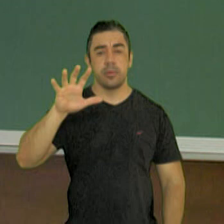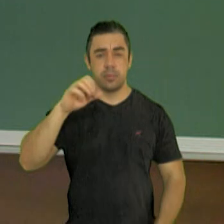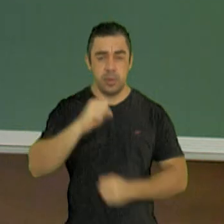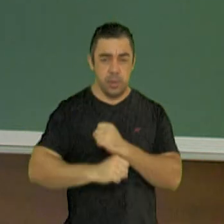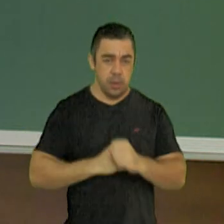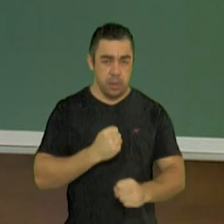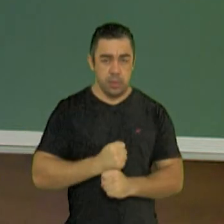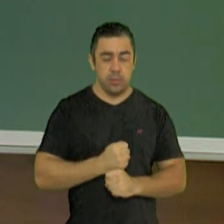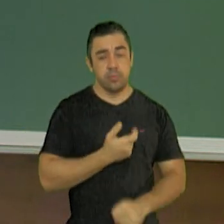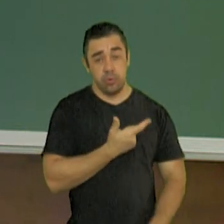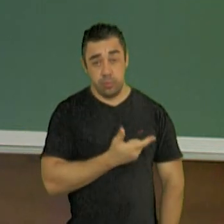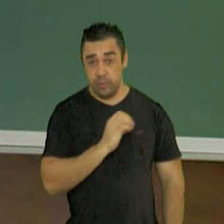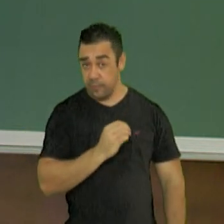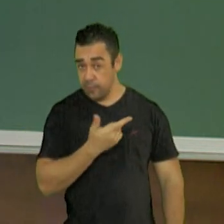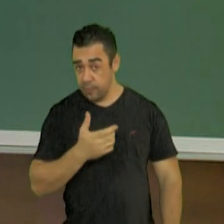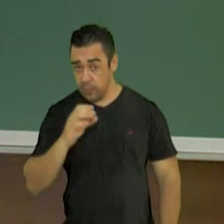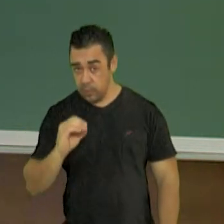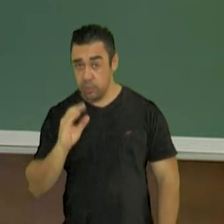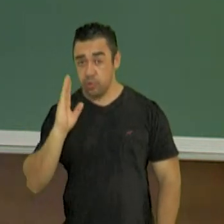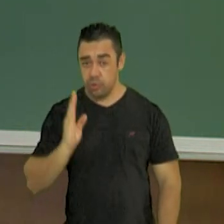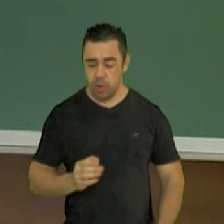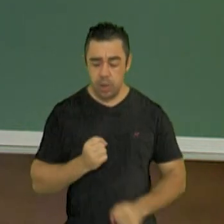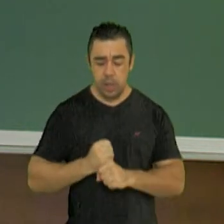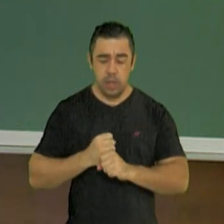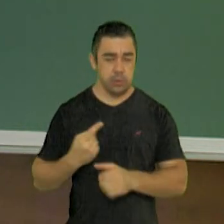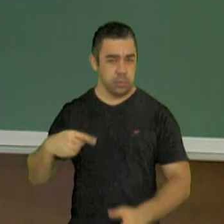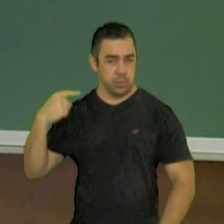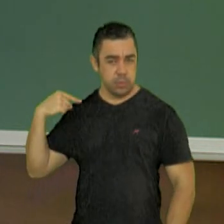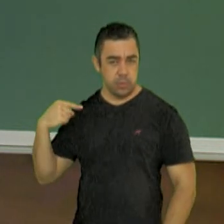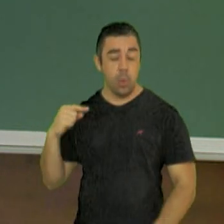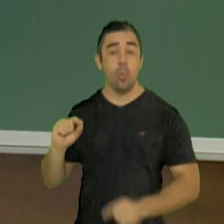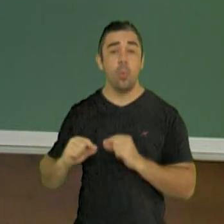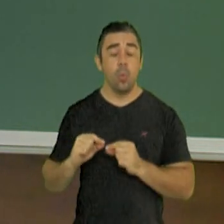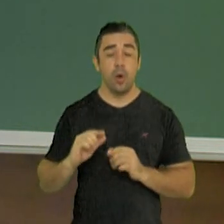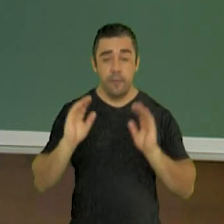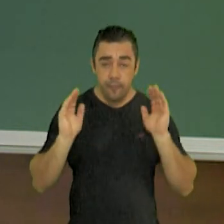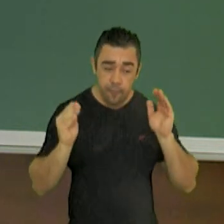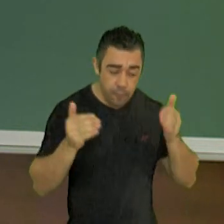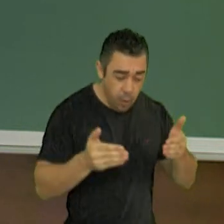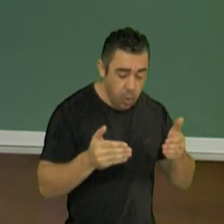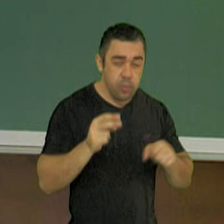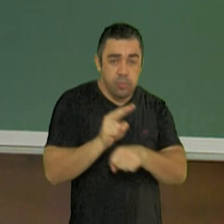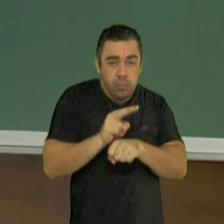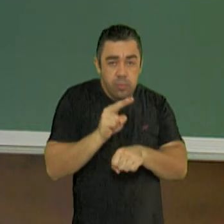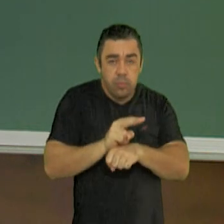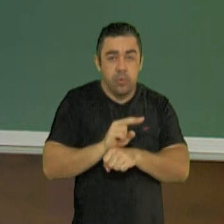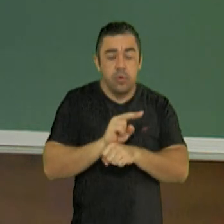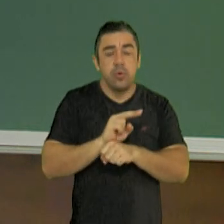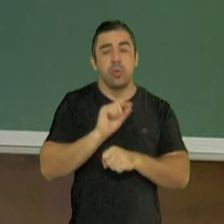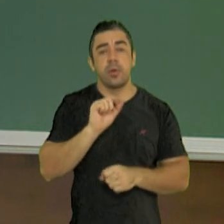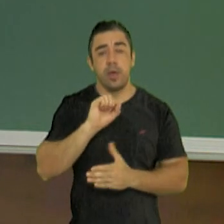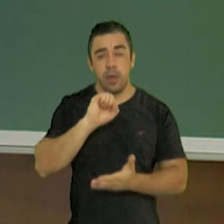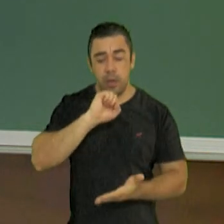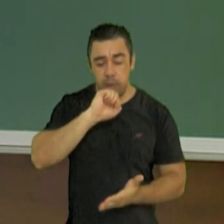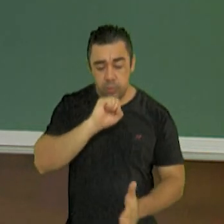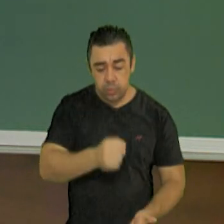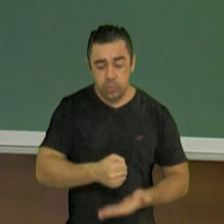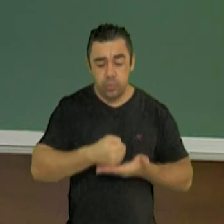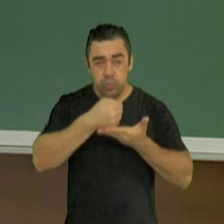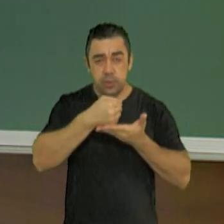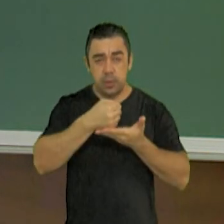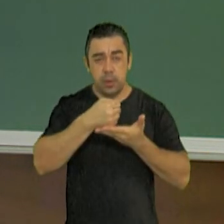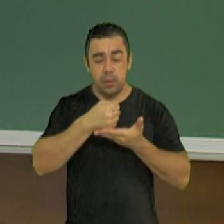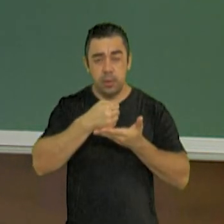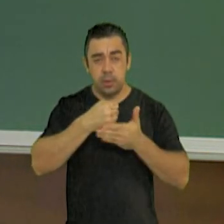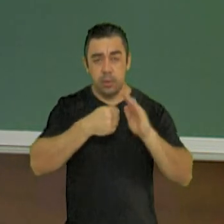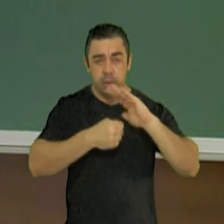já vem acontecendo há alguns anos, o foco na sustentabilidade, né, nas cidades sustentáveis, no uso